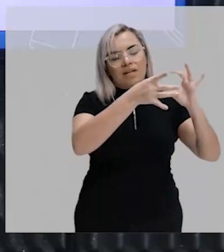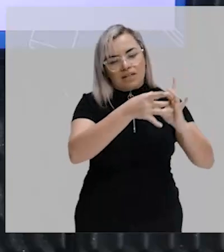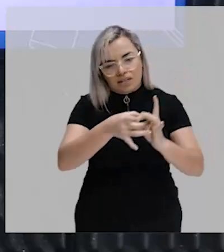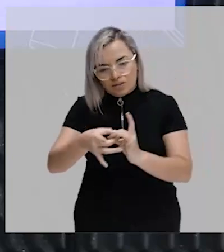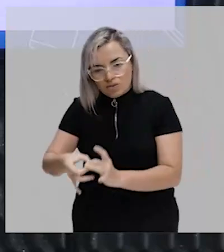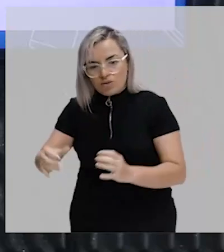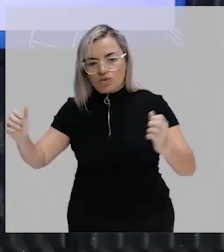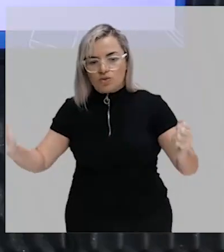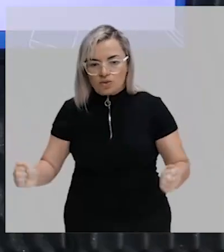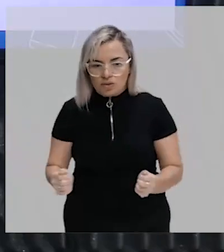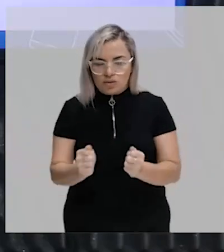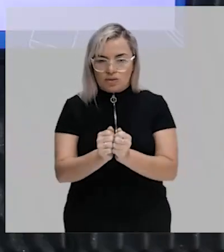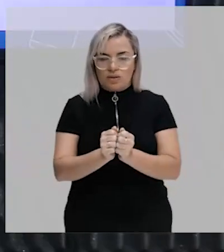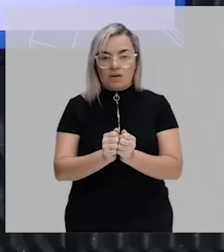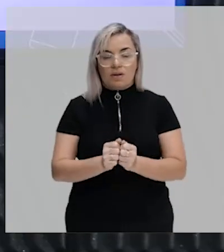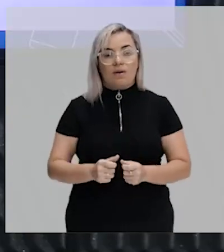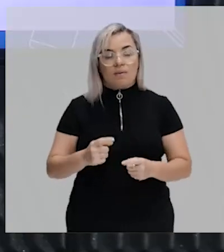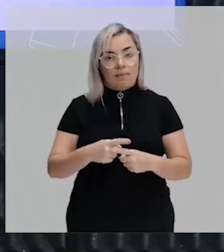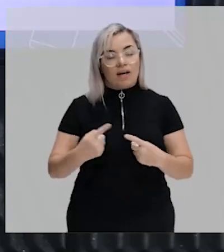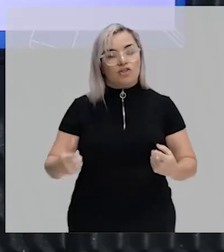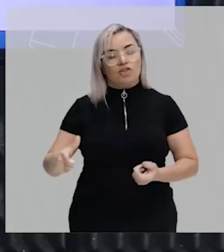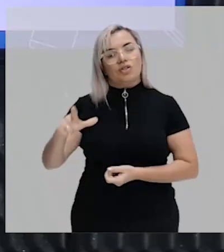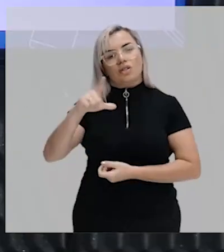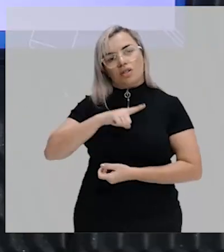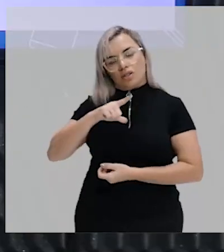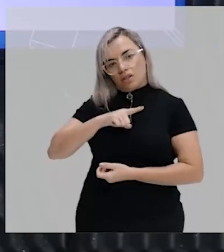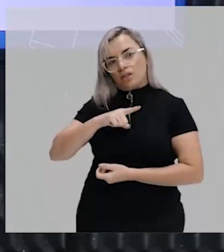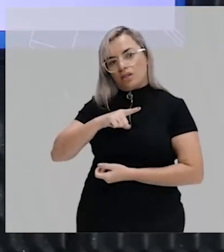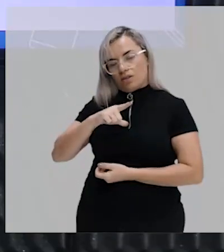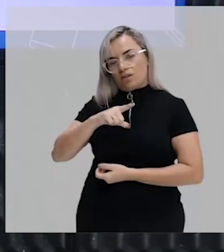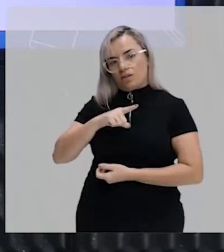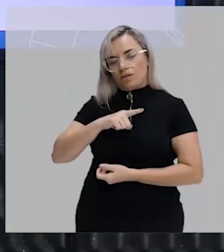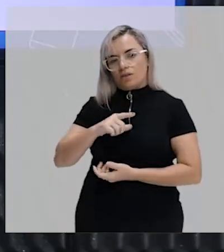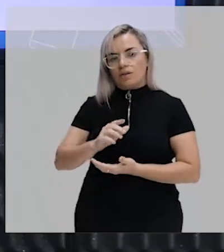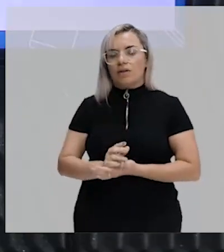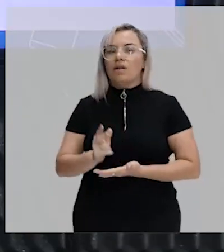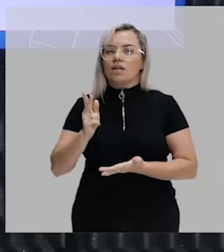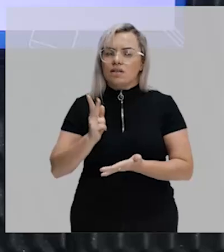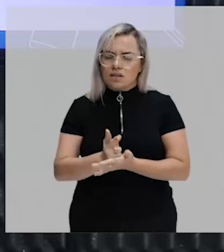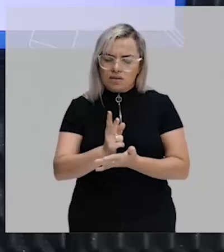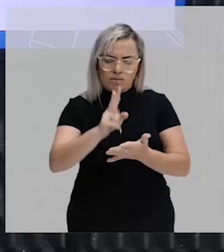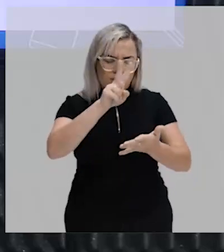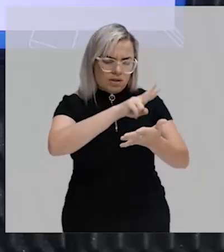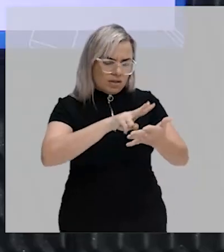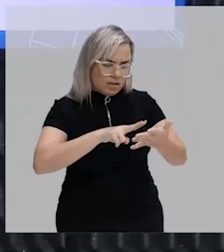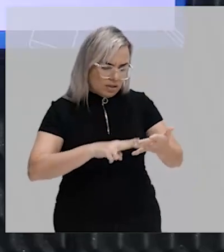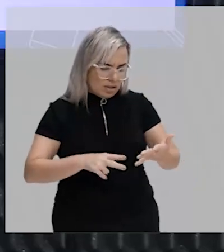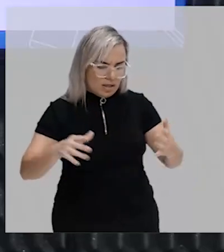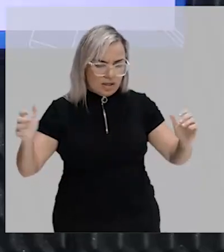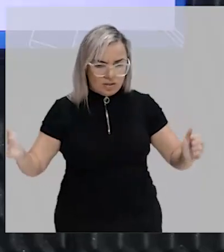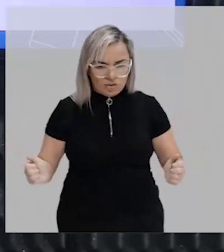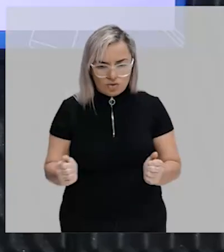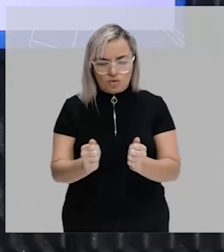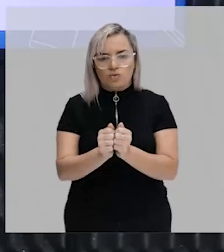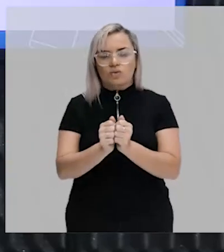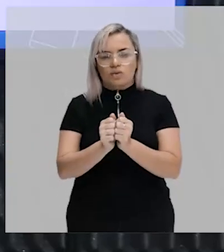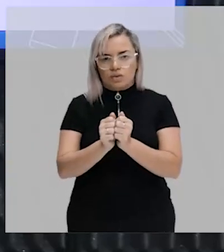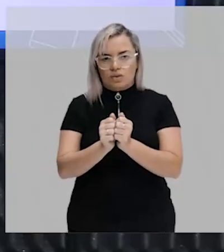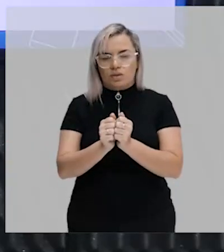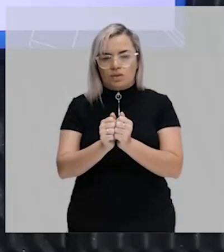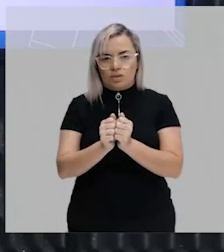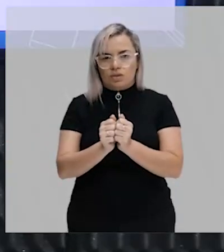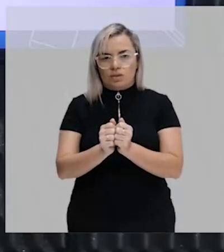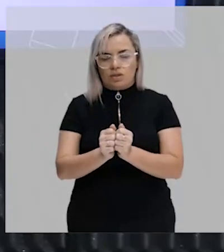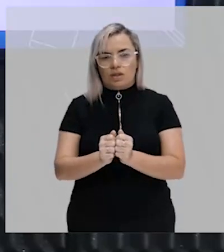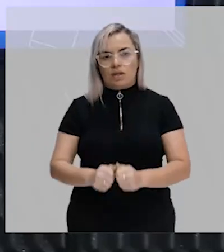que não tenha, sim, tem, porém, vocês vão sempre verificar dessa forma. Nas avaliações do